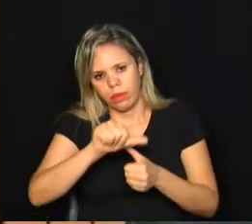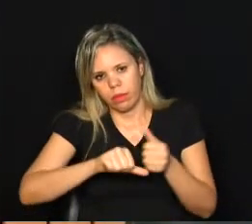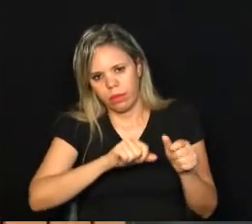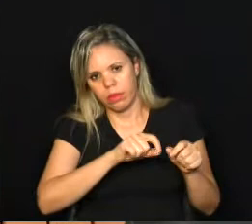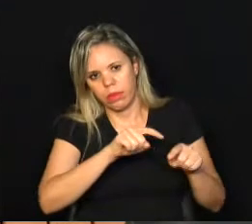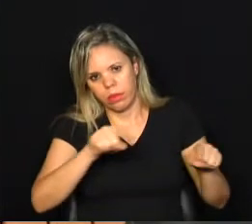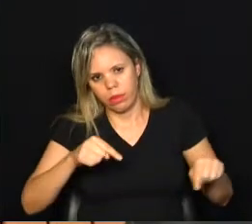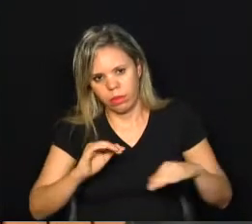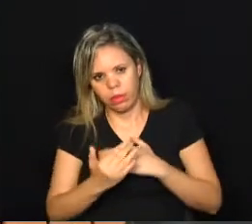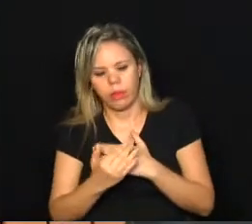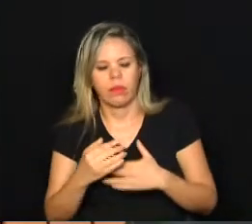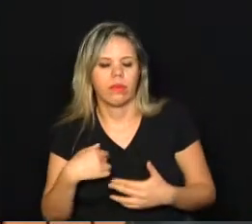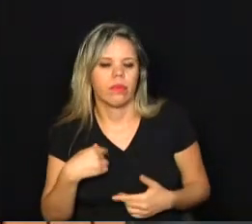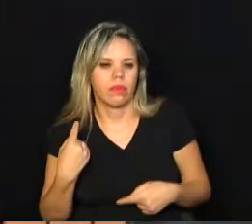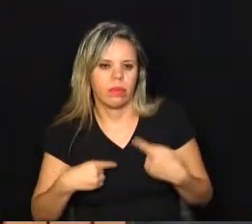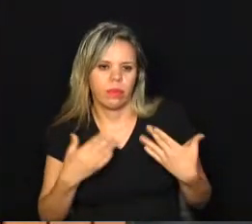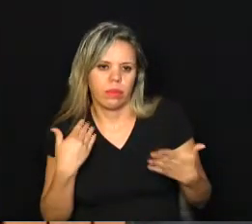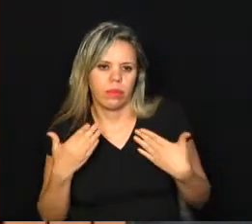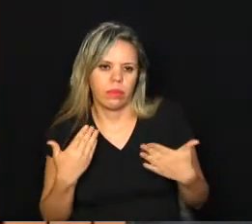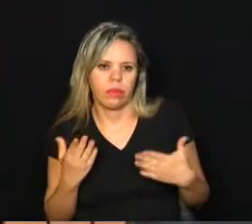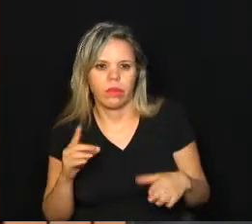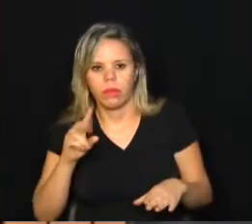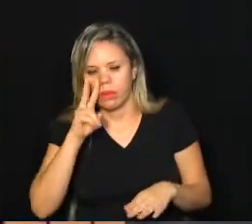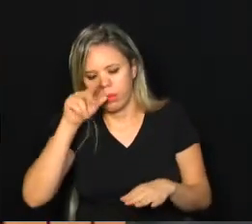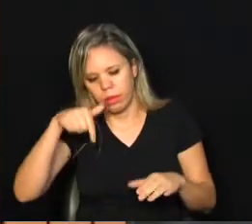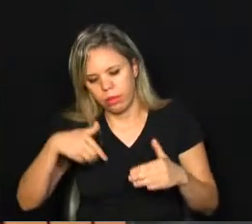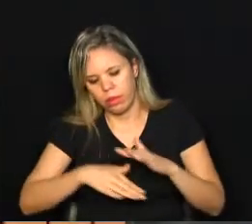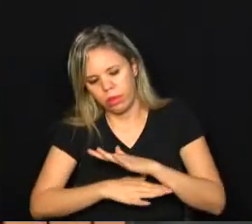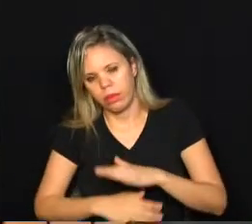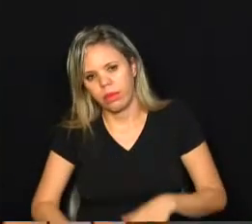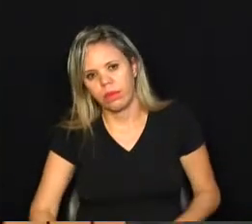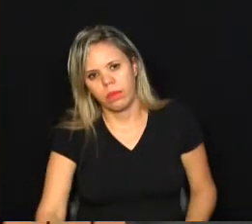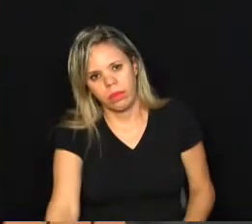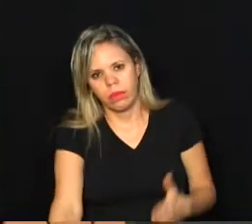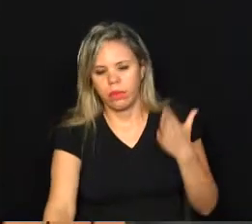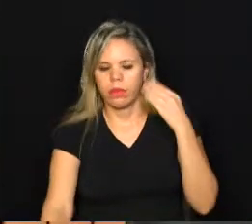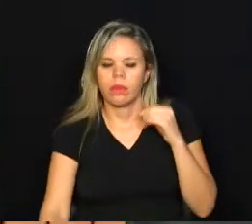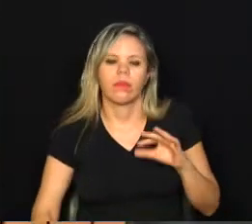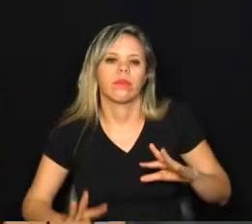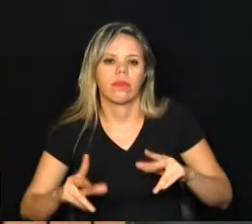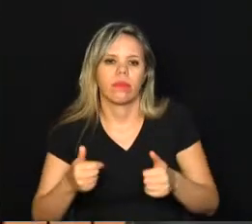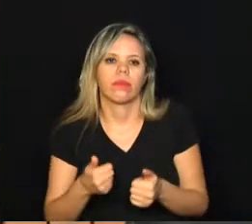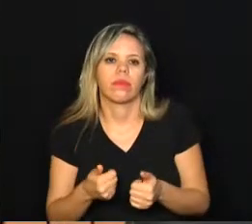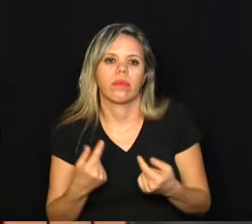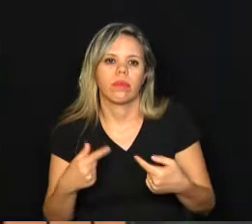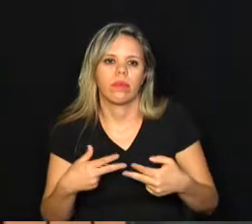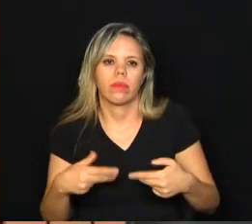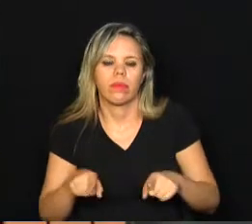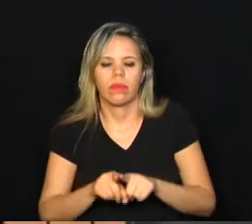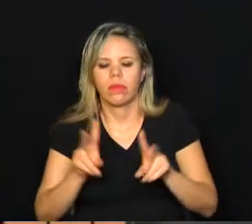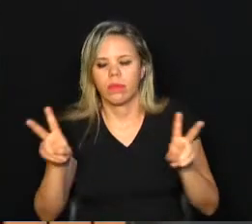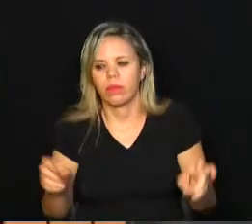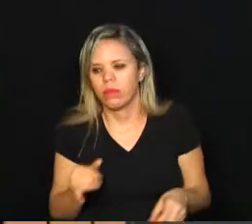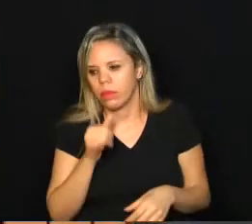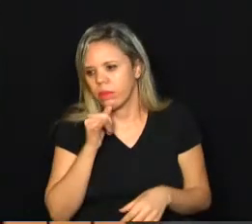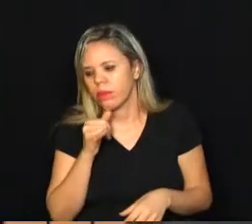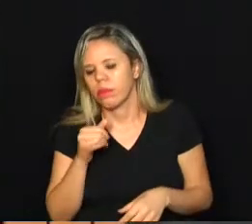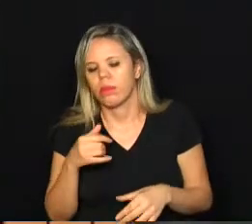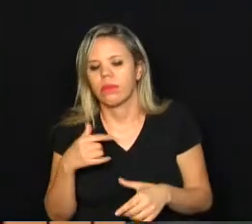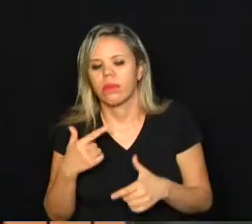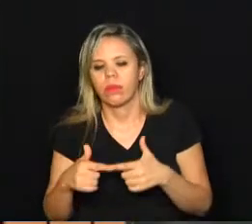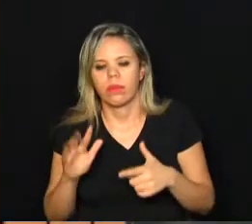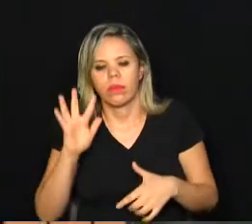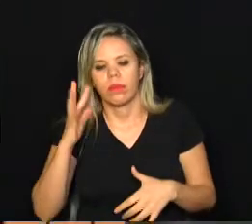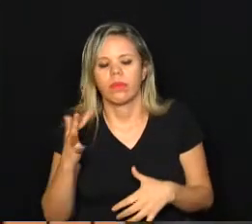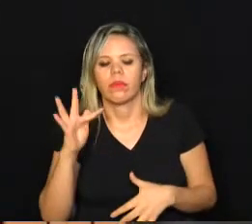zoneamento. E aí o debate vai ser intenso aqui na casa para saber todos os prós e contras em relação às consequências